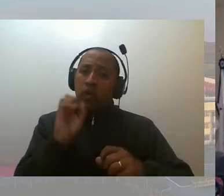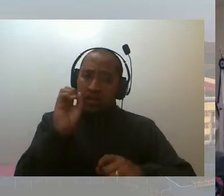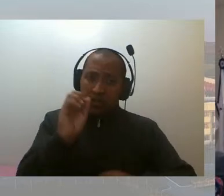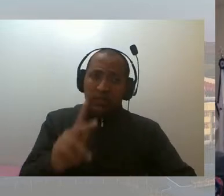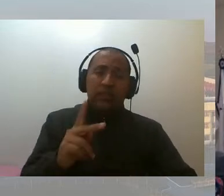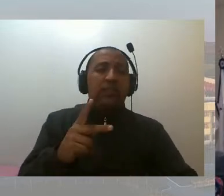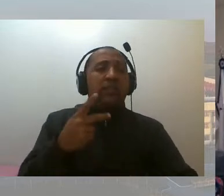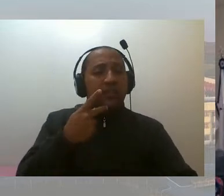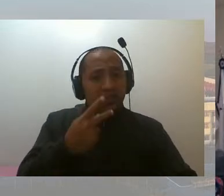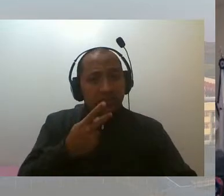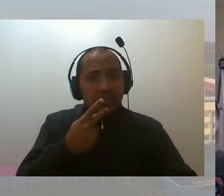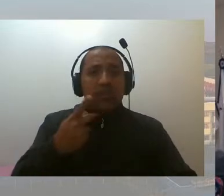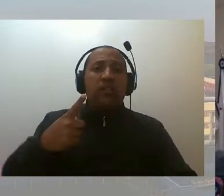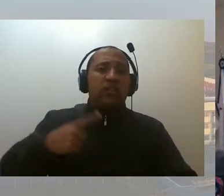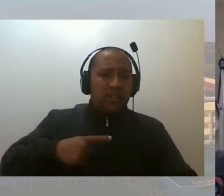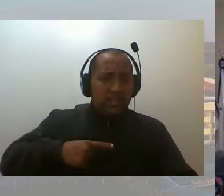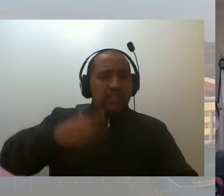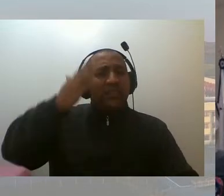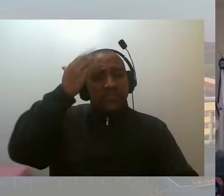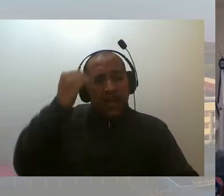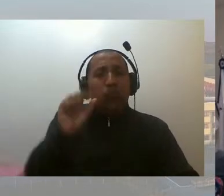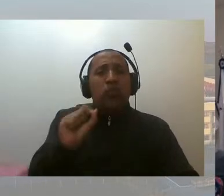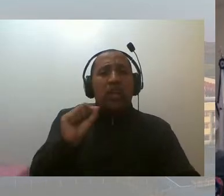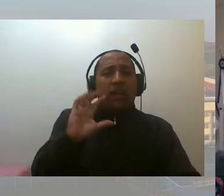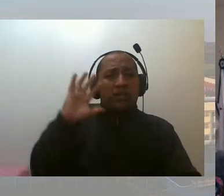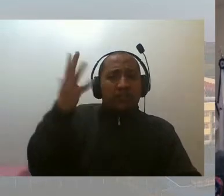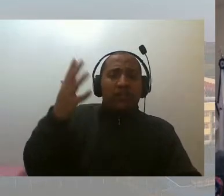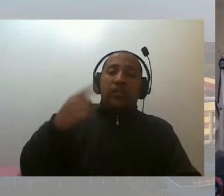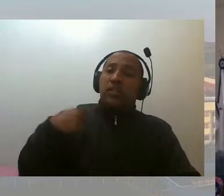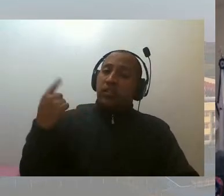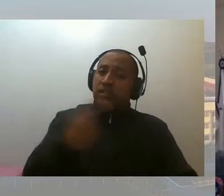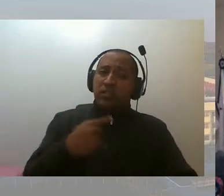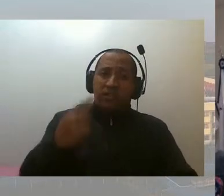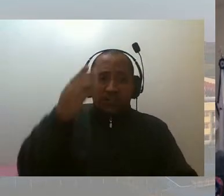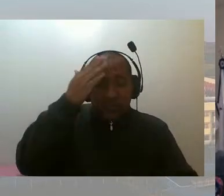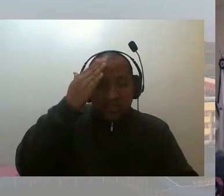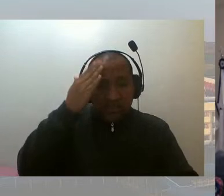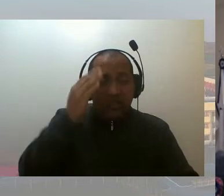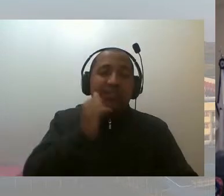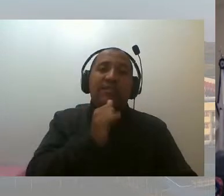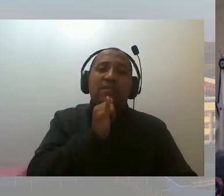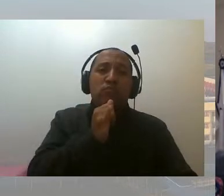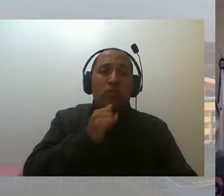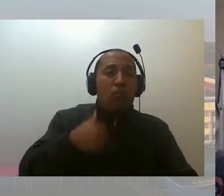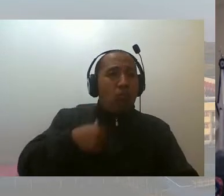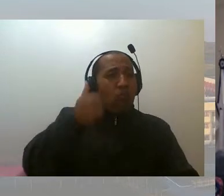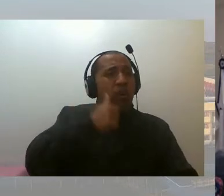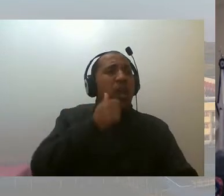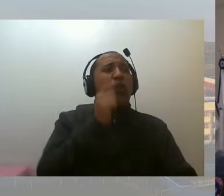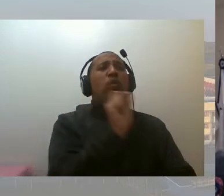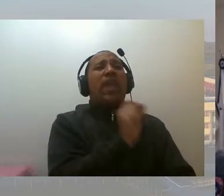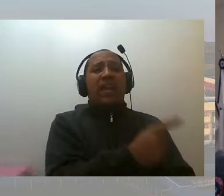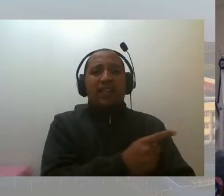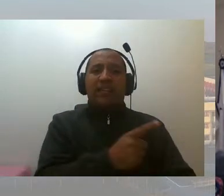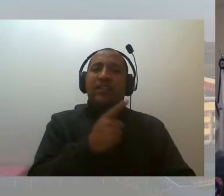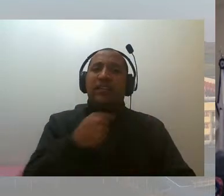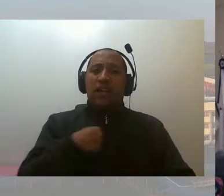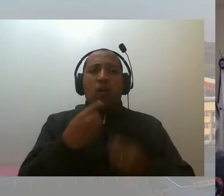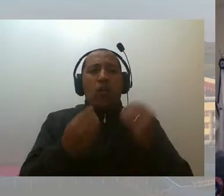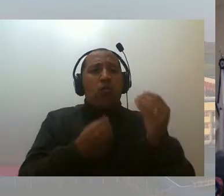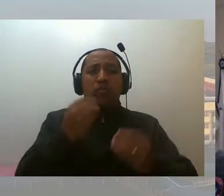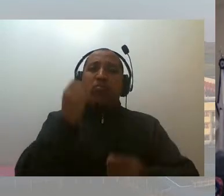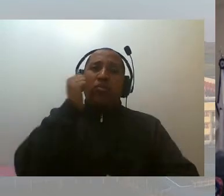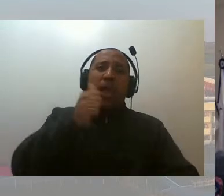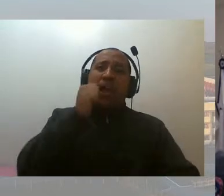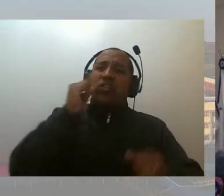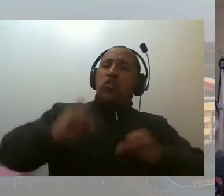falar, ela sabe o que está falando. Eu nunca vou saber o que é ser uma mulher, o que é ser discriminada por ser